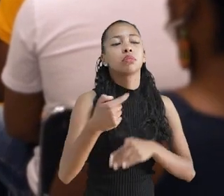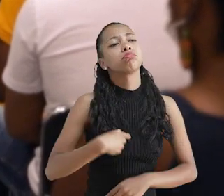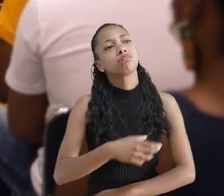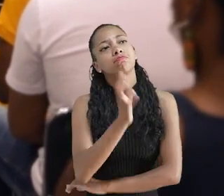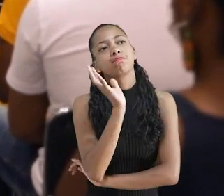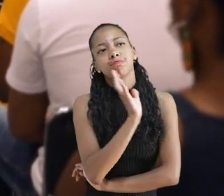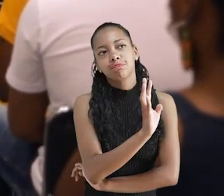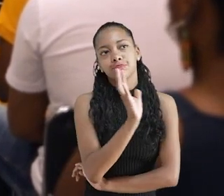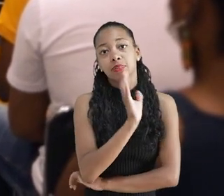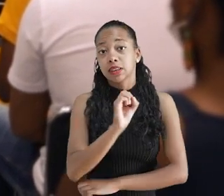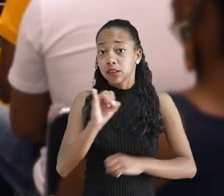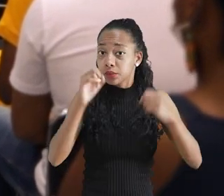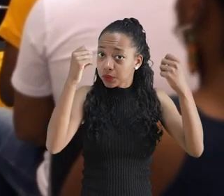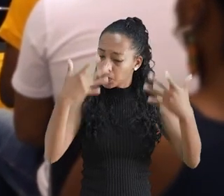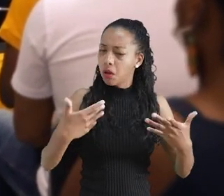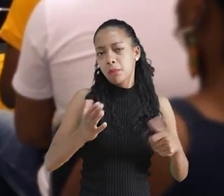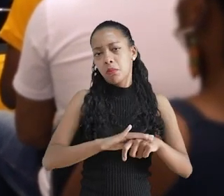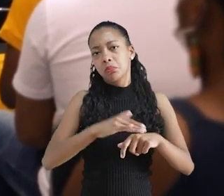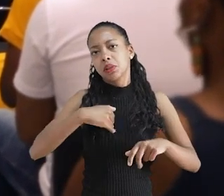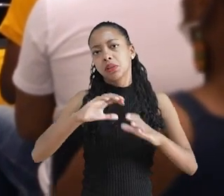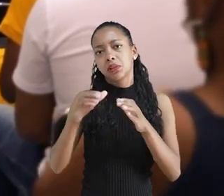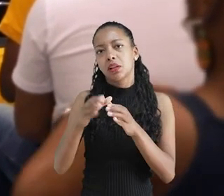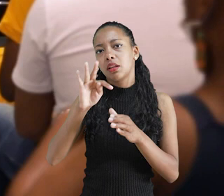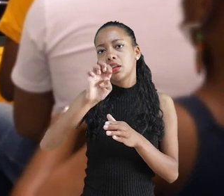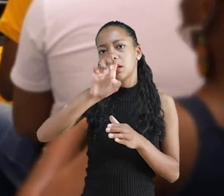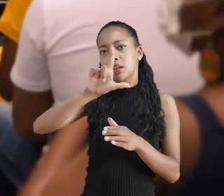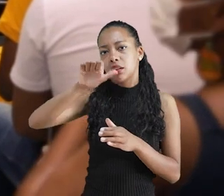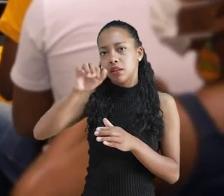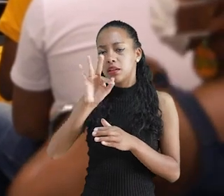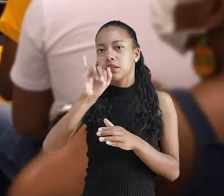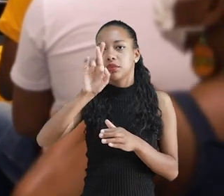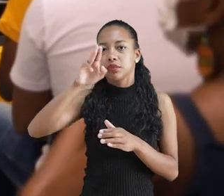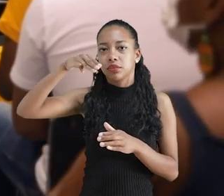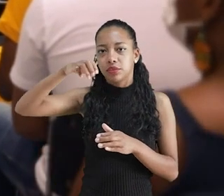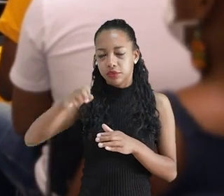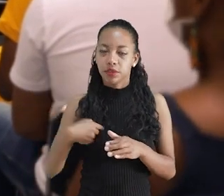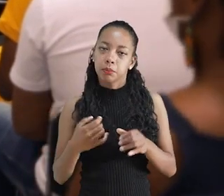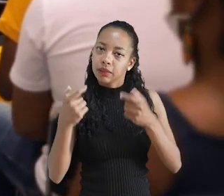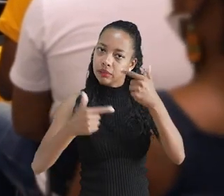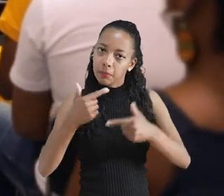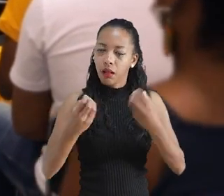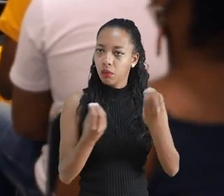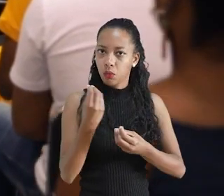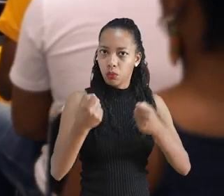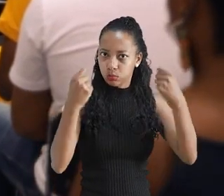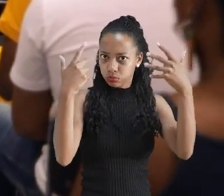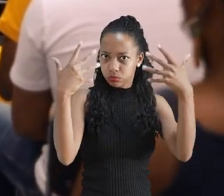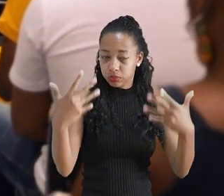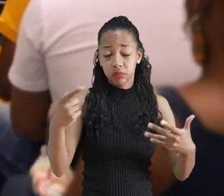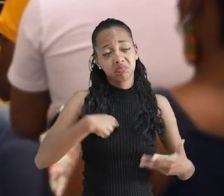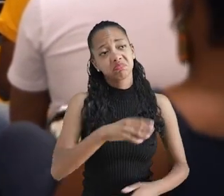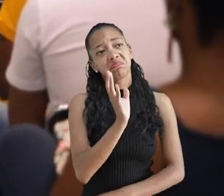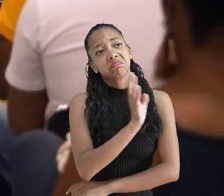S tela firme Melhor ainda então assim não tem mais essa questão de levantar a mão e dizer que me RBA logo ah acabou criminalidade no bairro da Terra